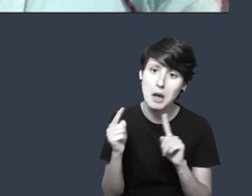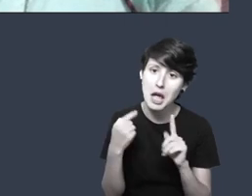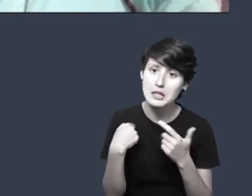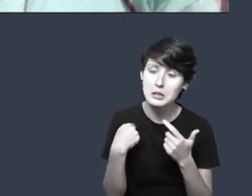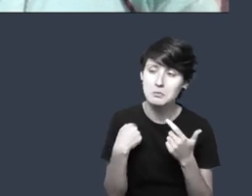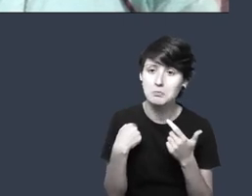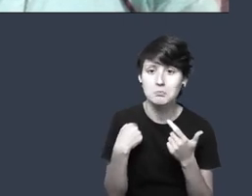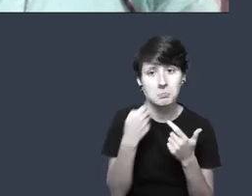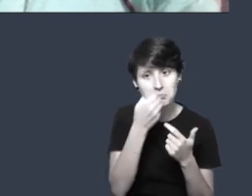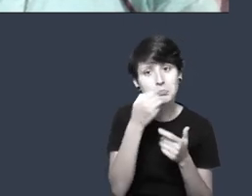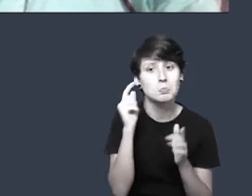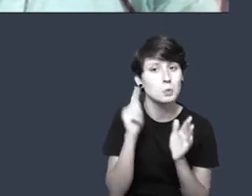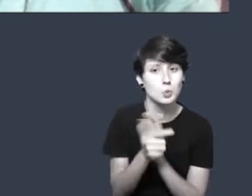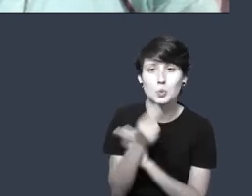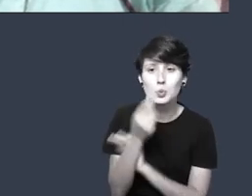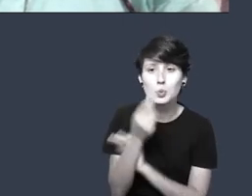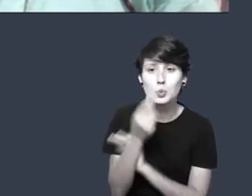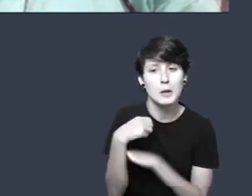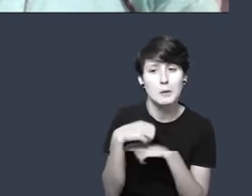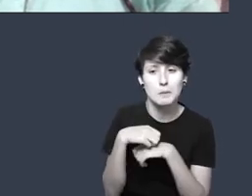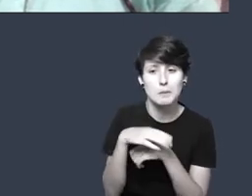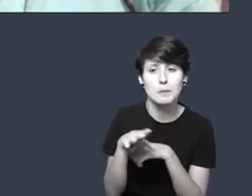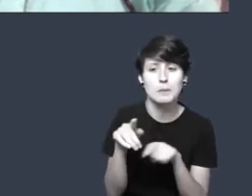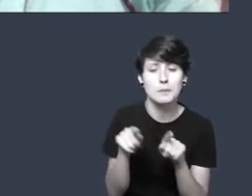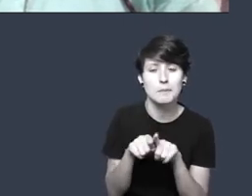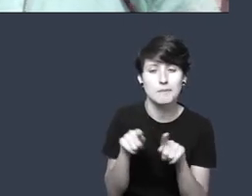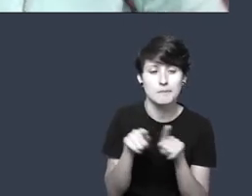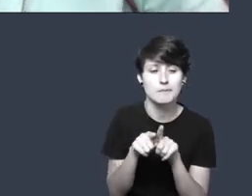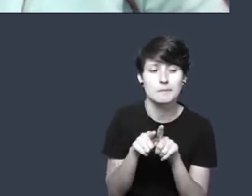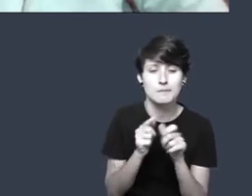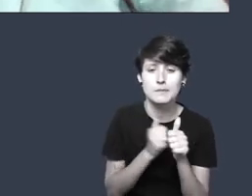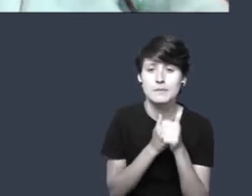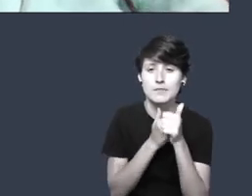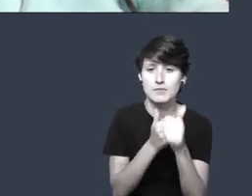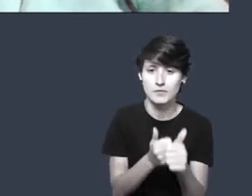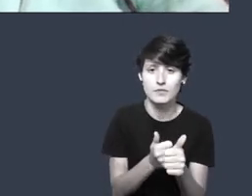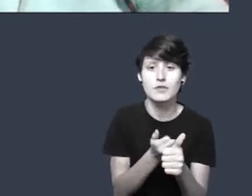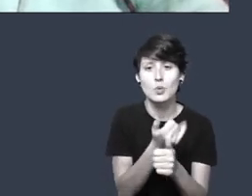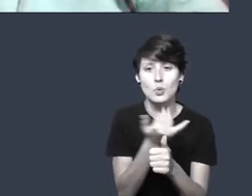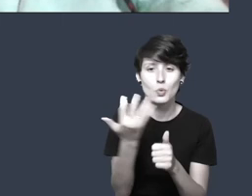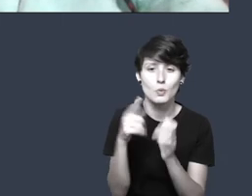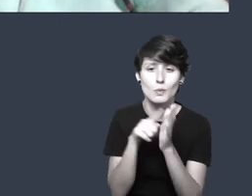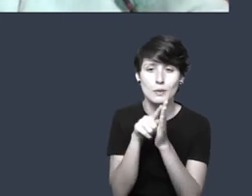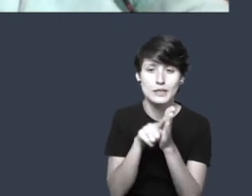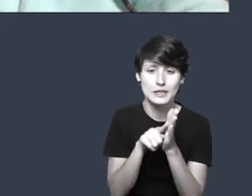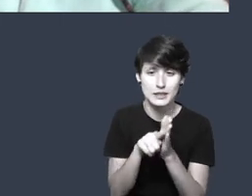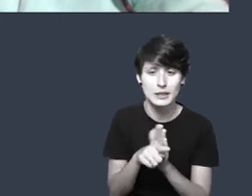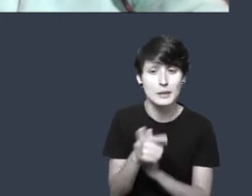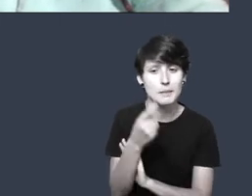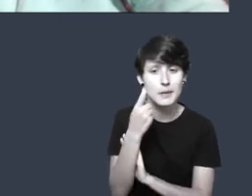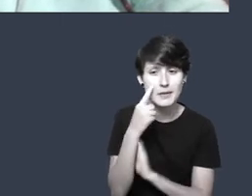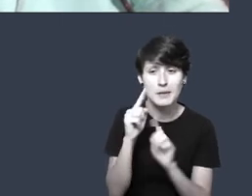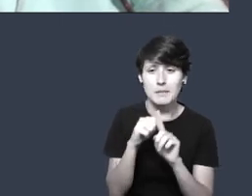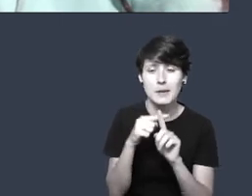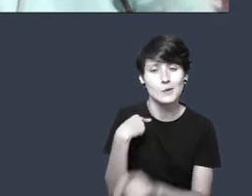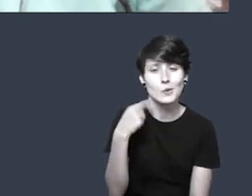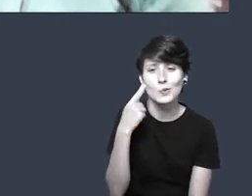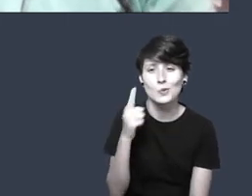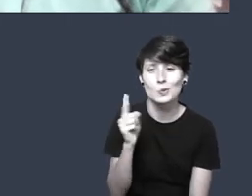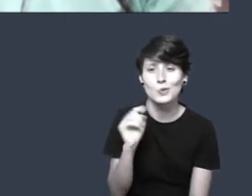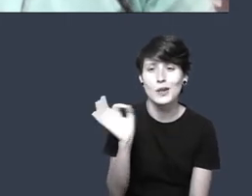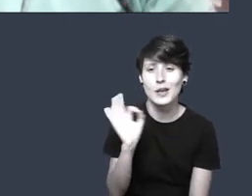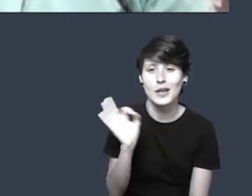Tá aí uma pergunta que eu não sei. Estou até dando argumented. Estou até dando uma pesquisa aqui para ver, mas eu não sei assim de